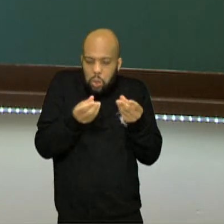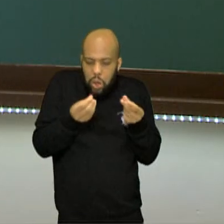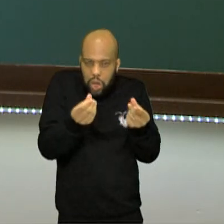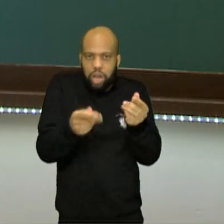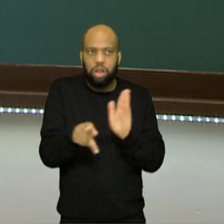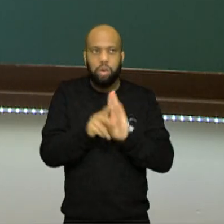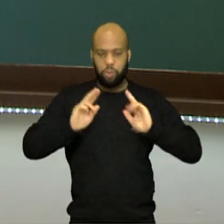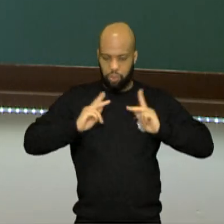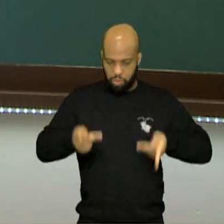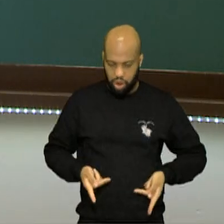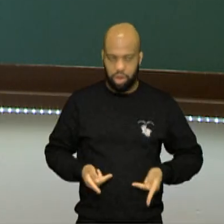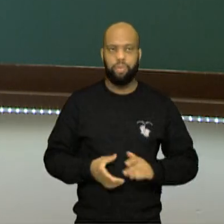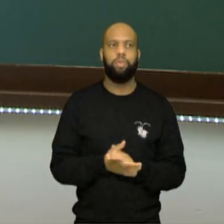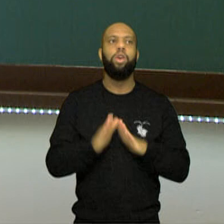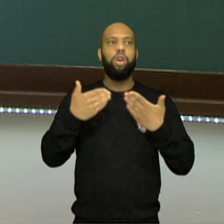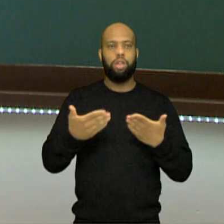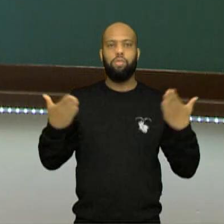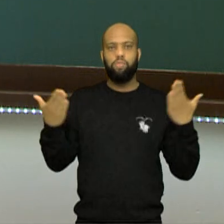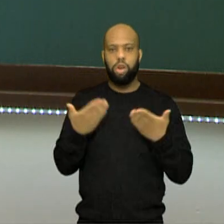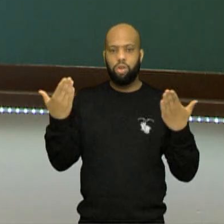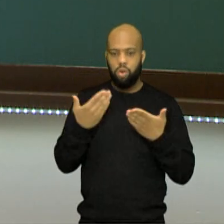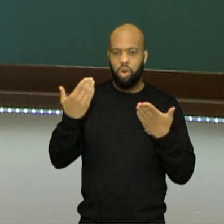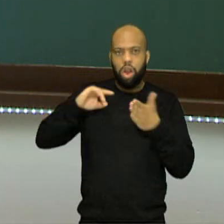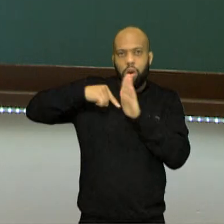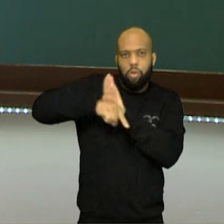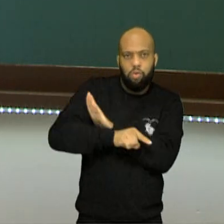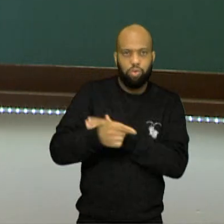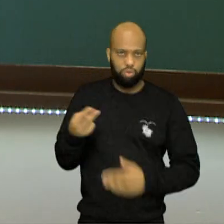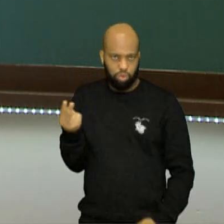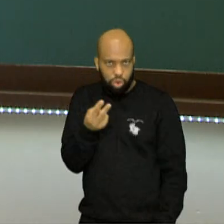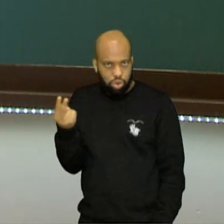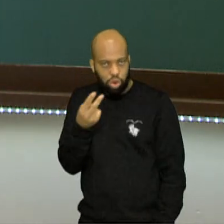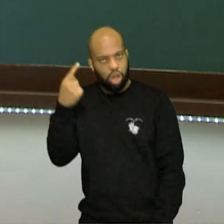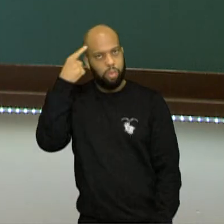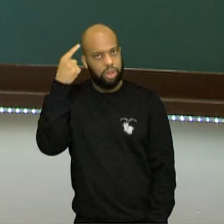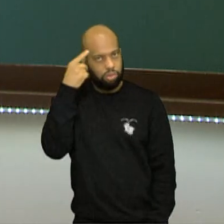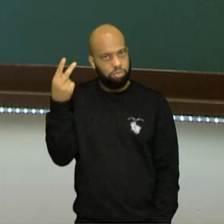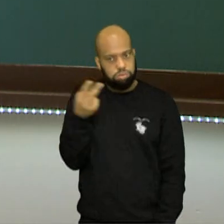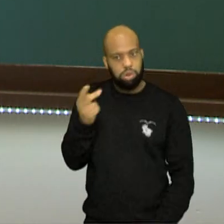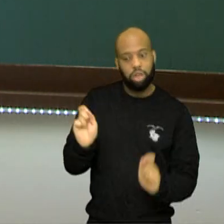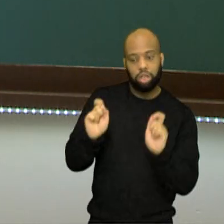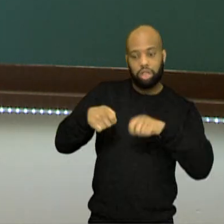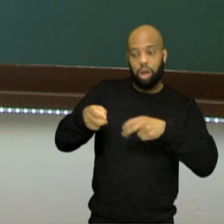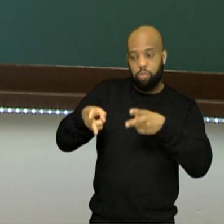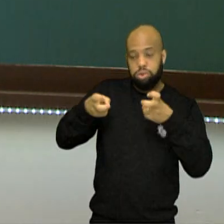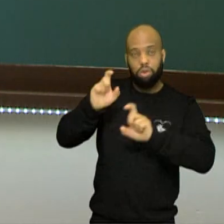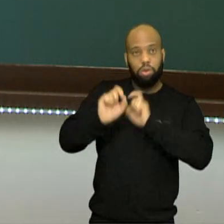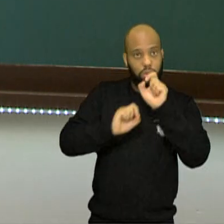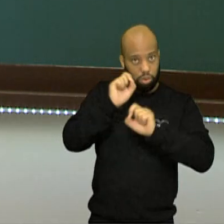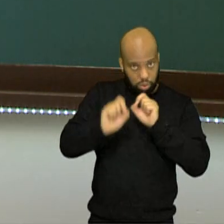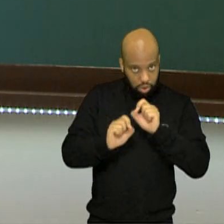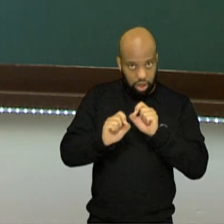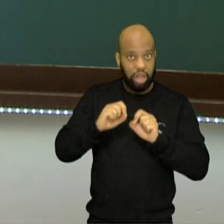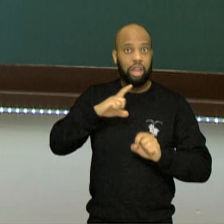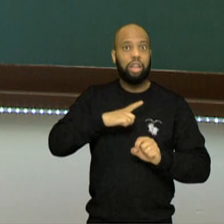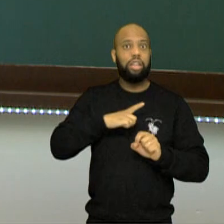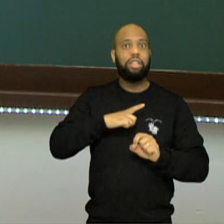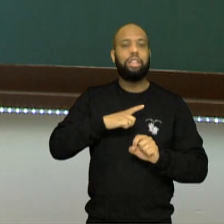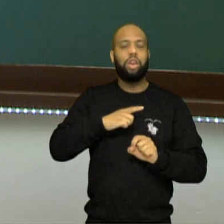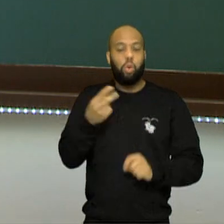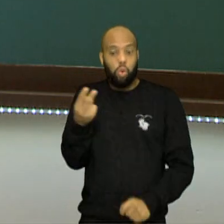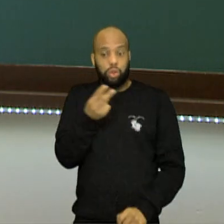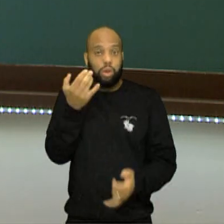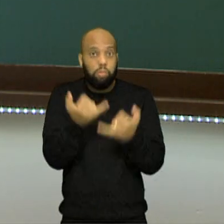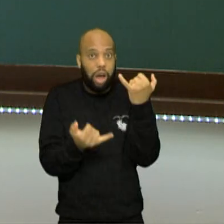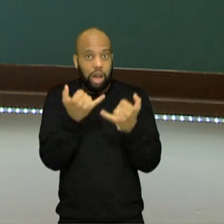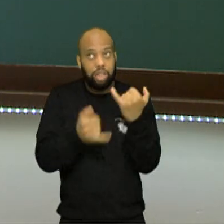humana. Conhecendo um pouquinho mais esses dois pensadores, podemos perceber que um dos pontos em comum